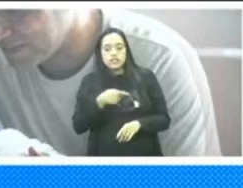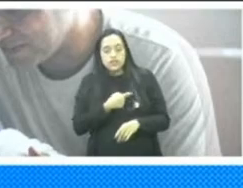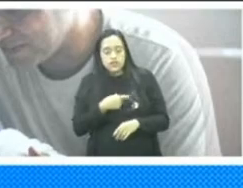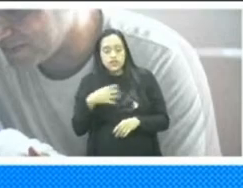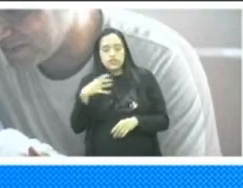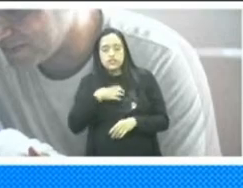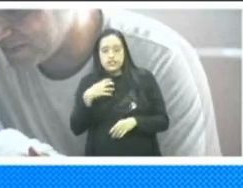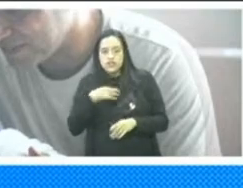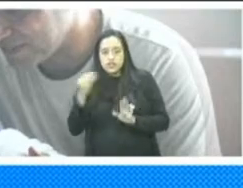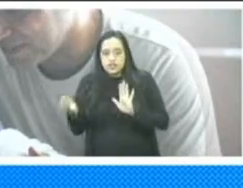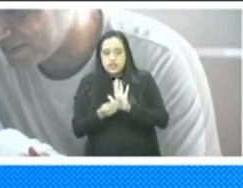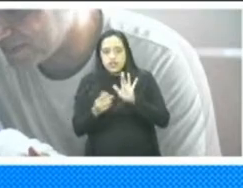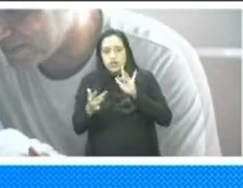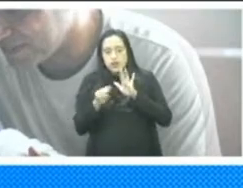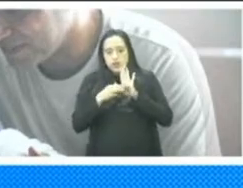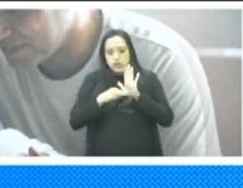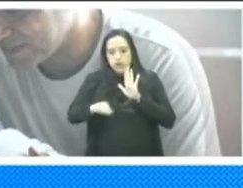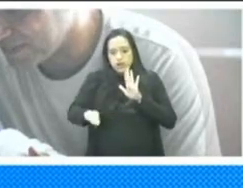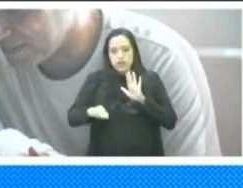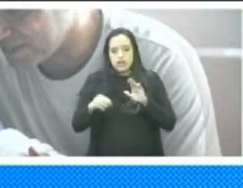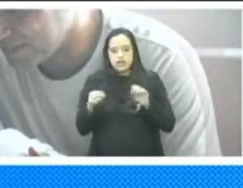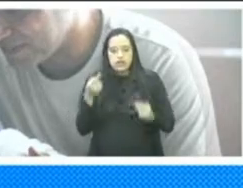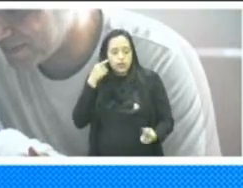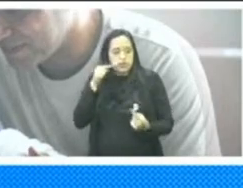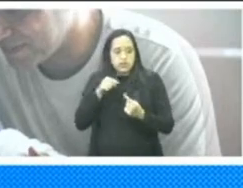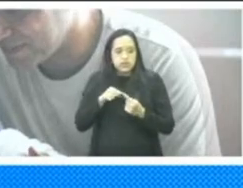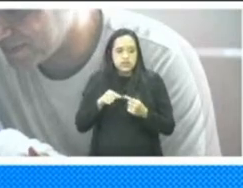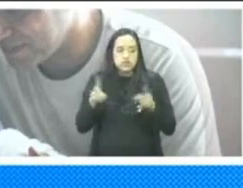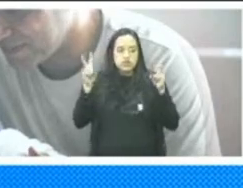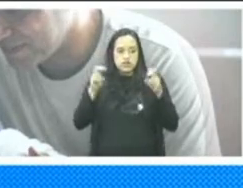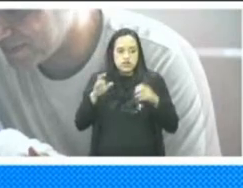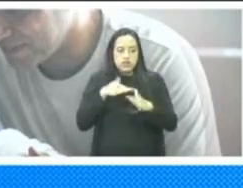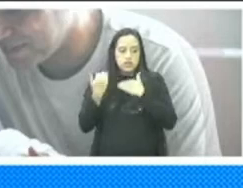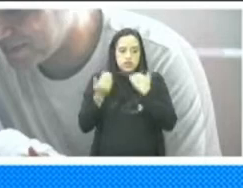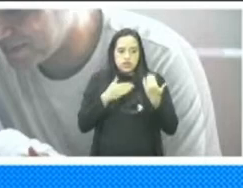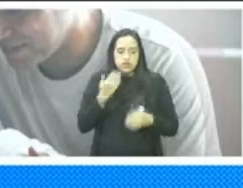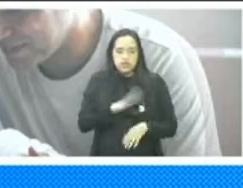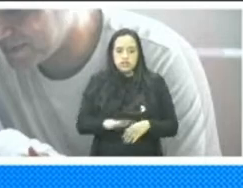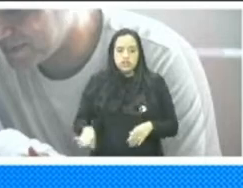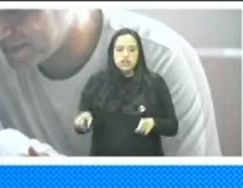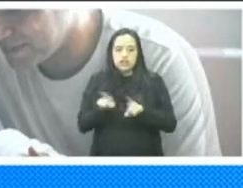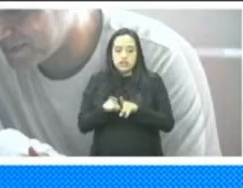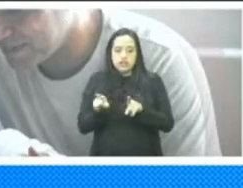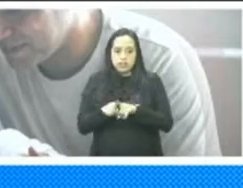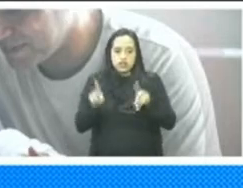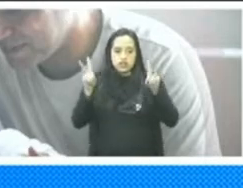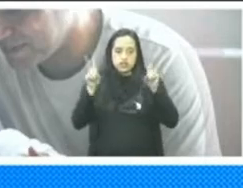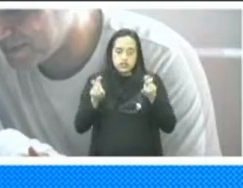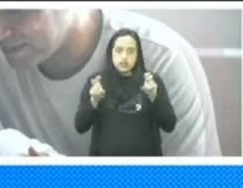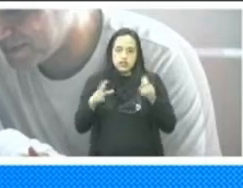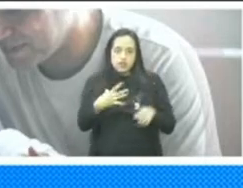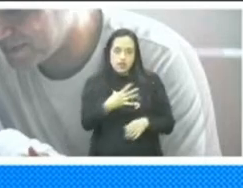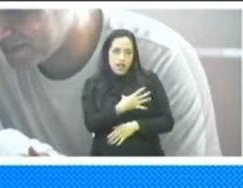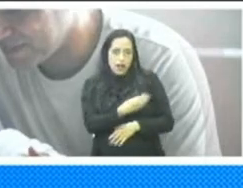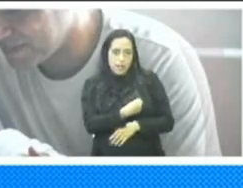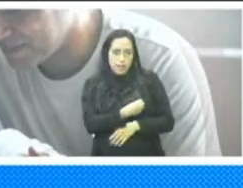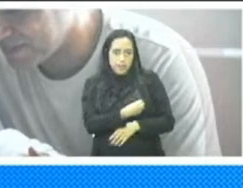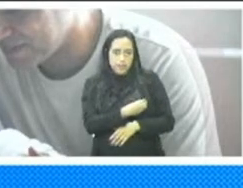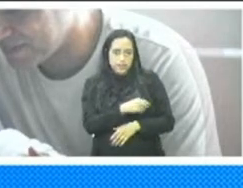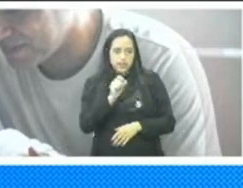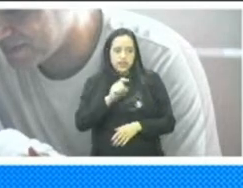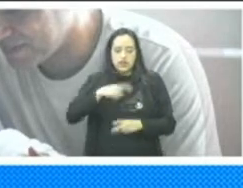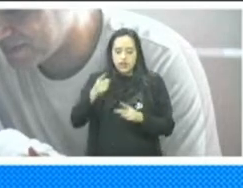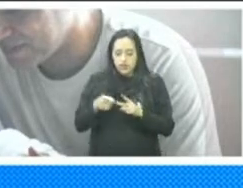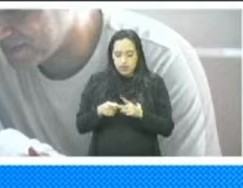o método Canguru, com desfechos sobre, né, a mortalidade e também sobre a amamentação, né, que é um